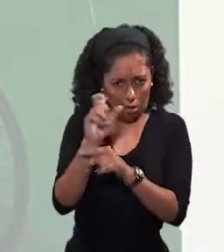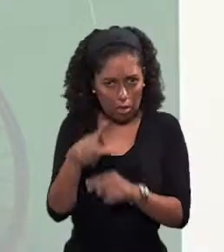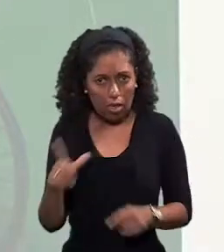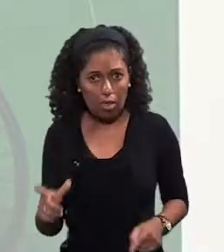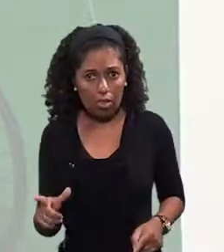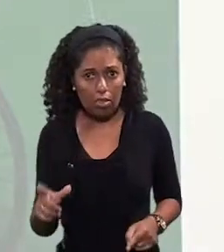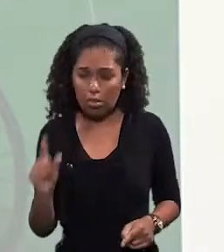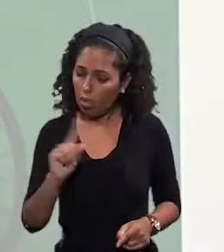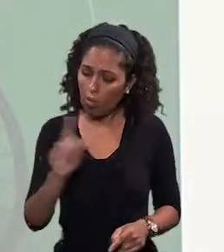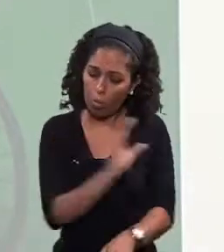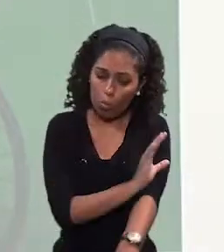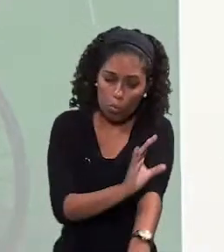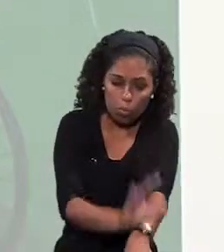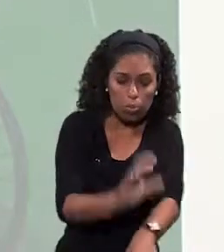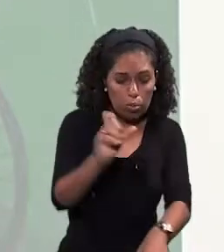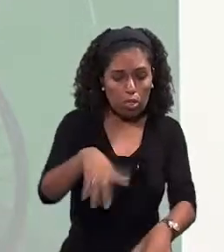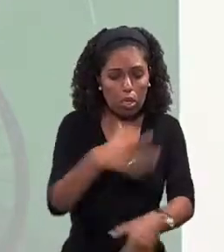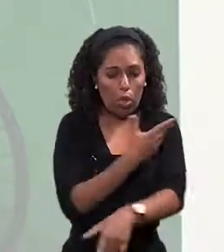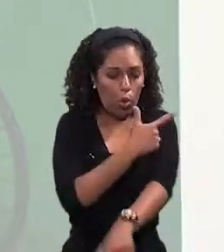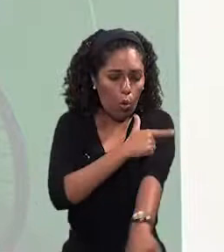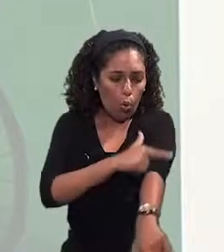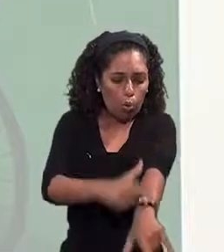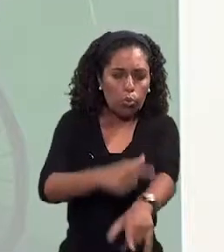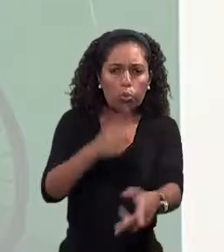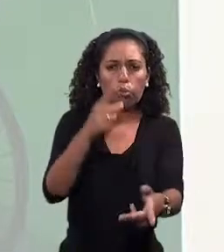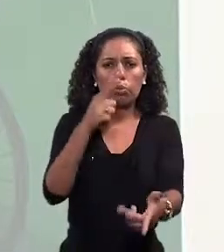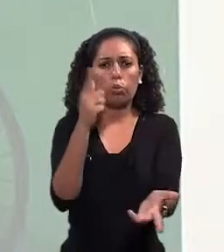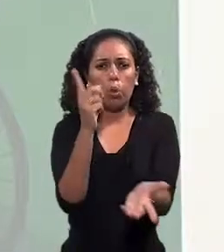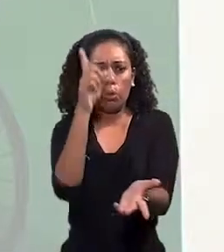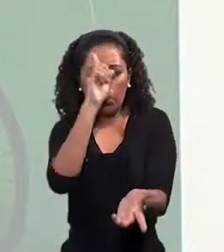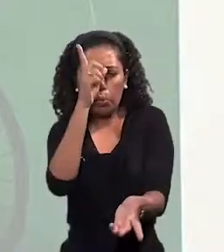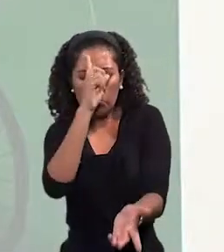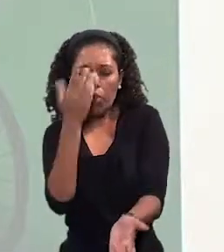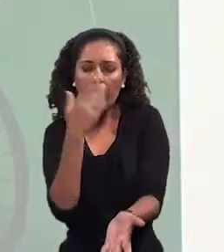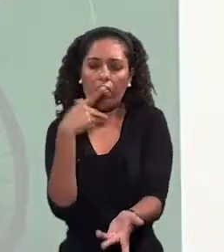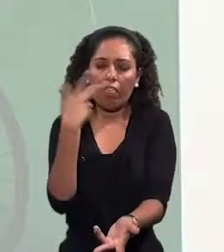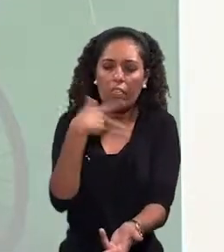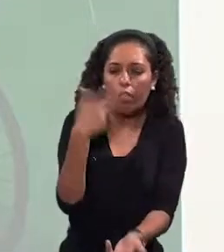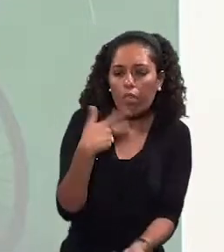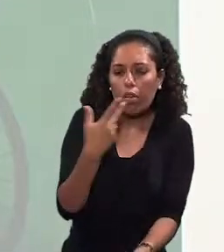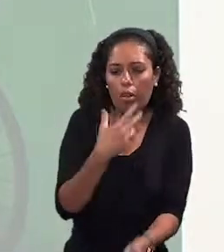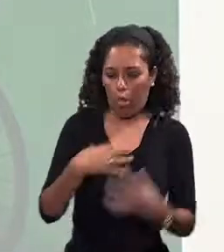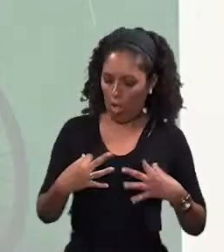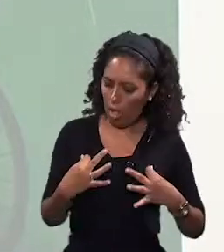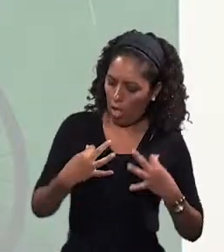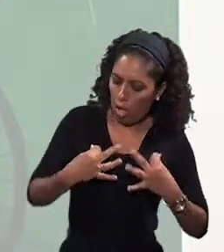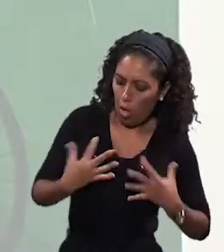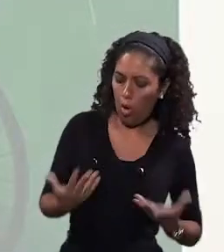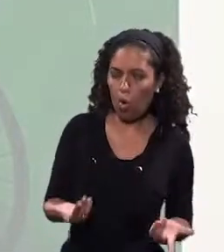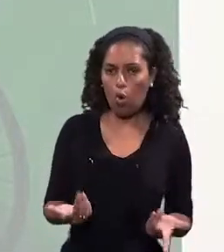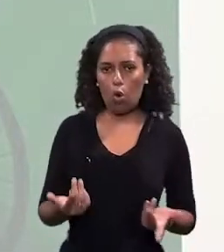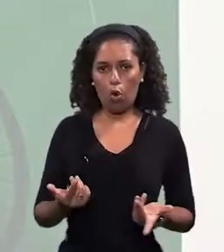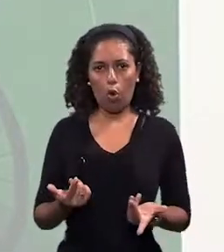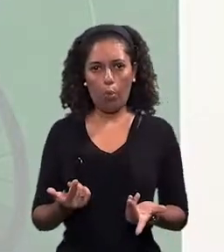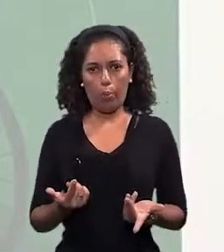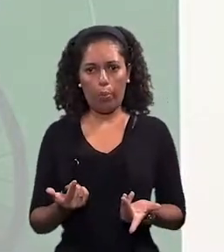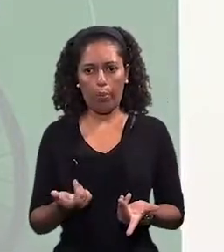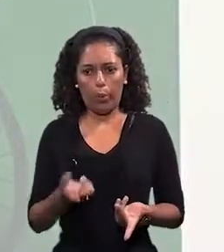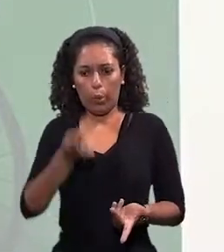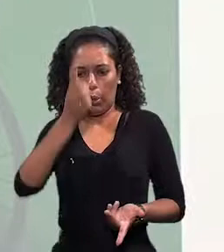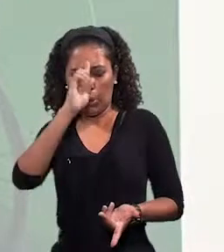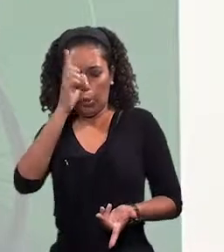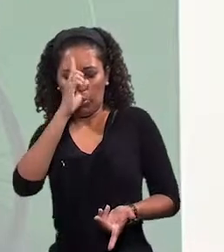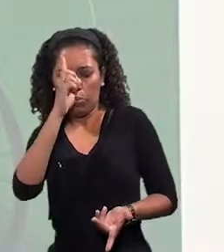brasileiros, não. Cultura é o que a gente come, como a gente se veste, como a gente fala e como a gente